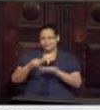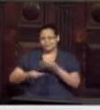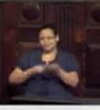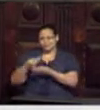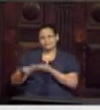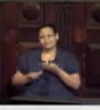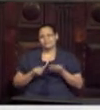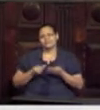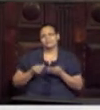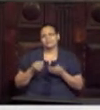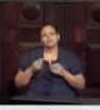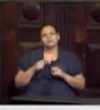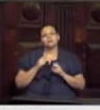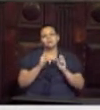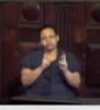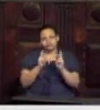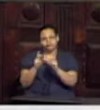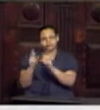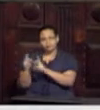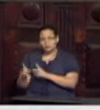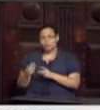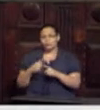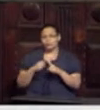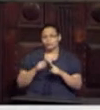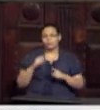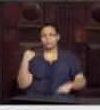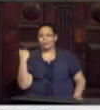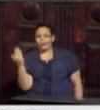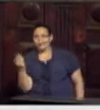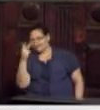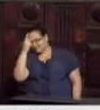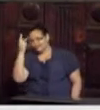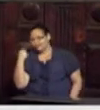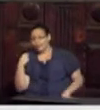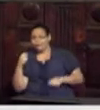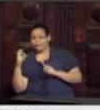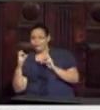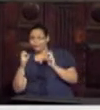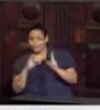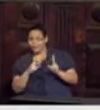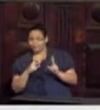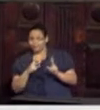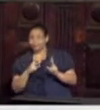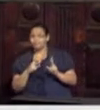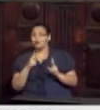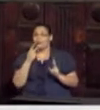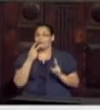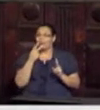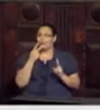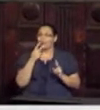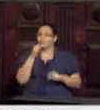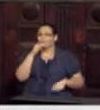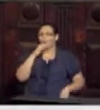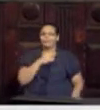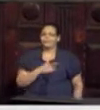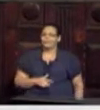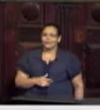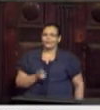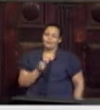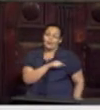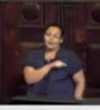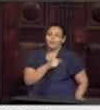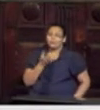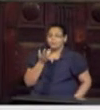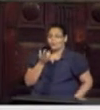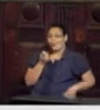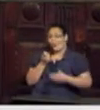seria talvez uma boa estratégia, porque de um lado tem alguém que quer vender e, como bem disse aqui, lamentavelmente, do outro